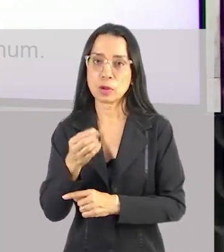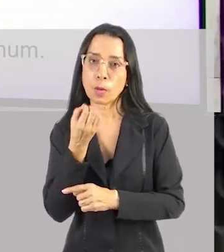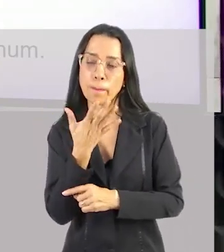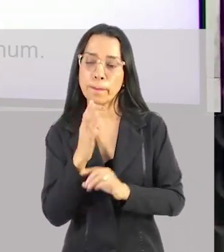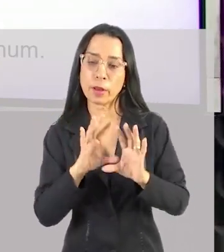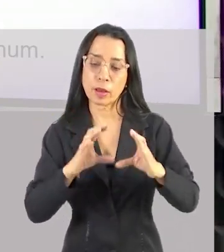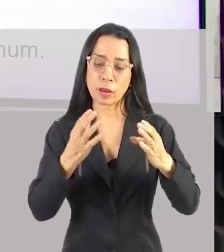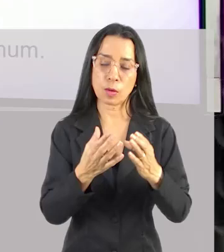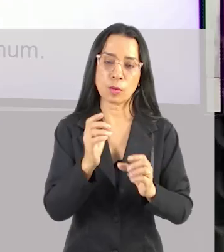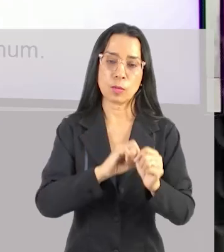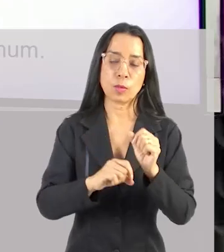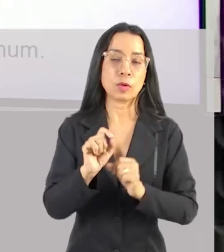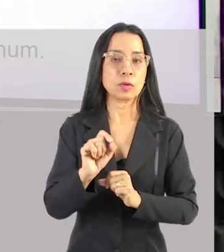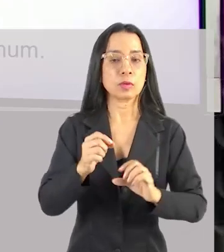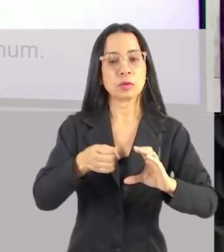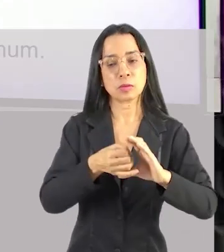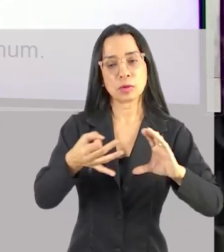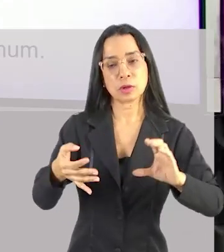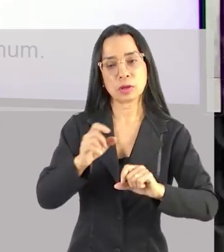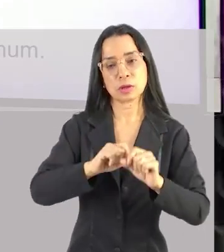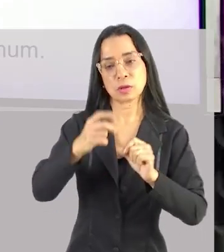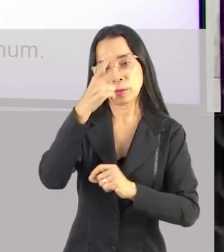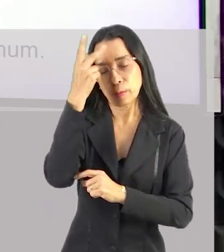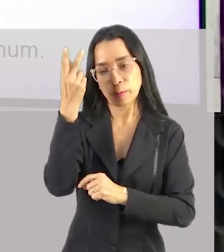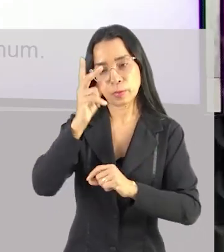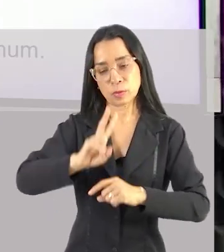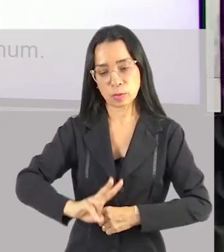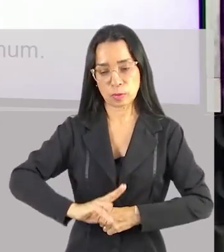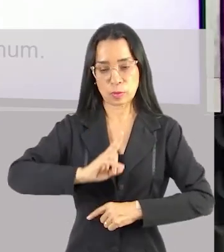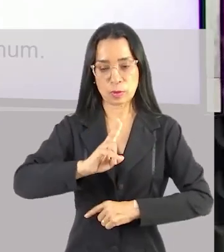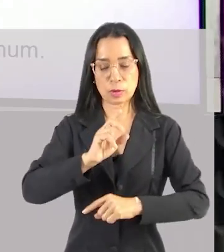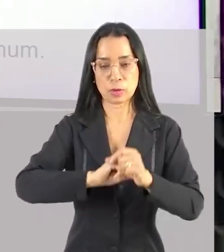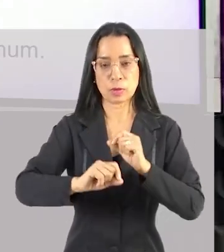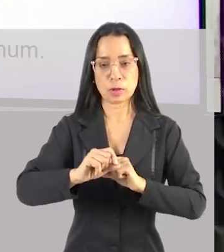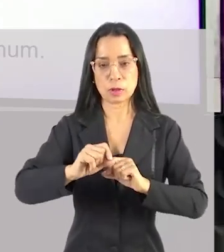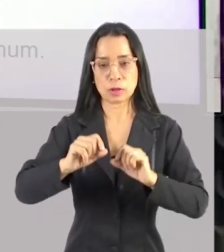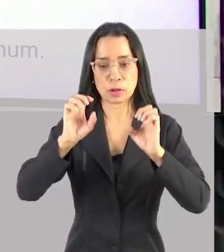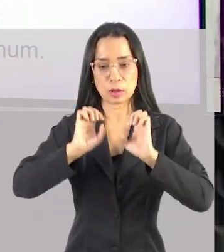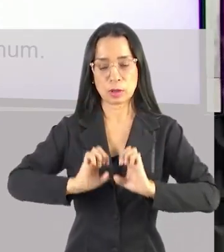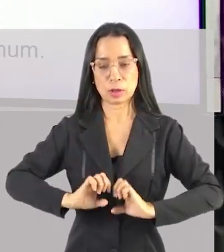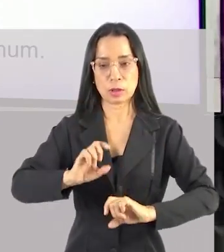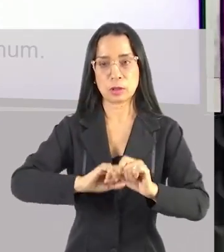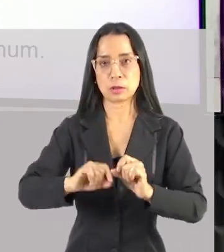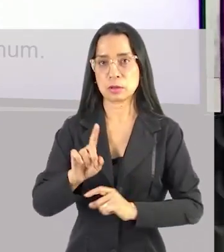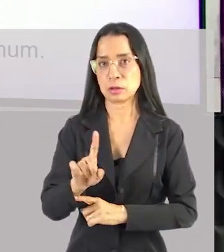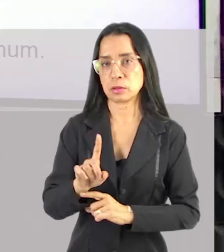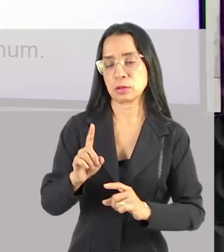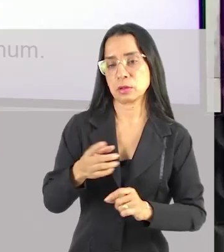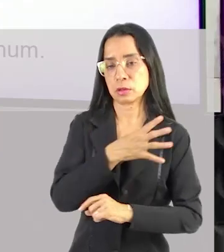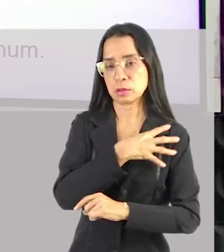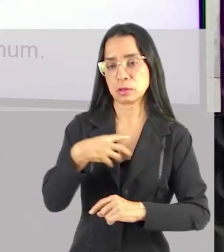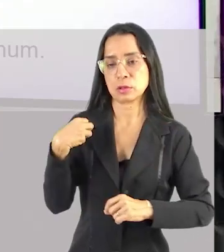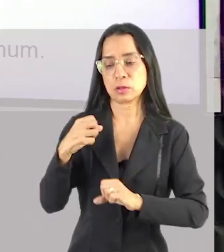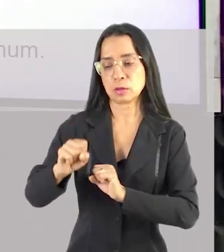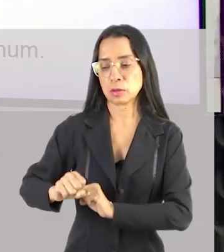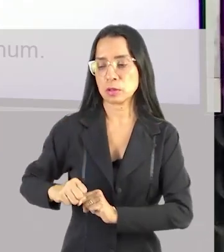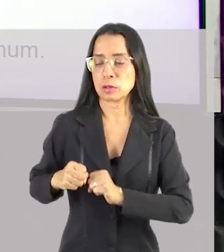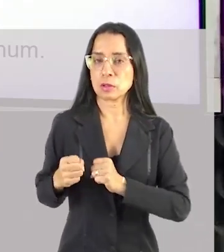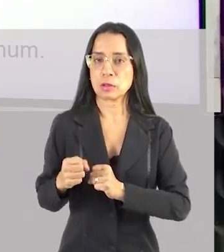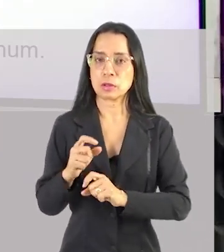Isso não caracteriza uma pessoa virtuosa, uma pessoa ética. E não é isso que o Aristóteles está